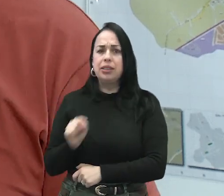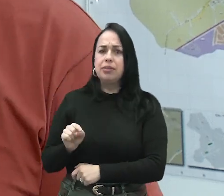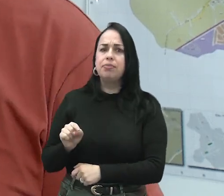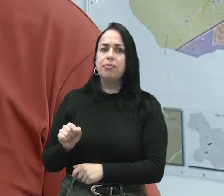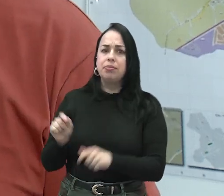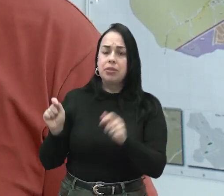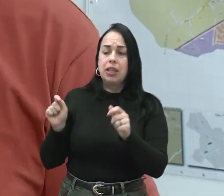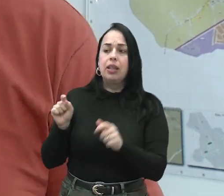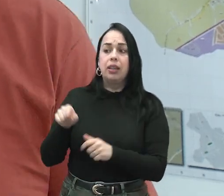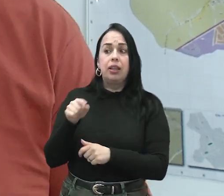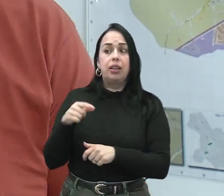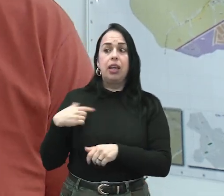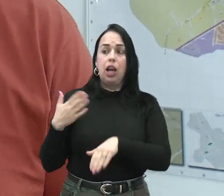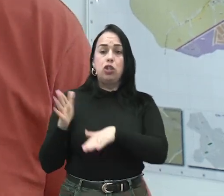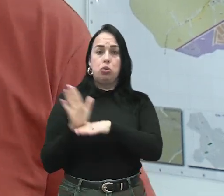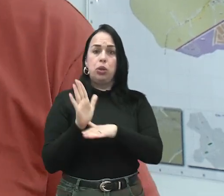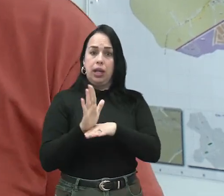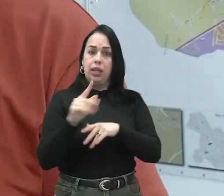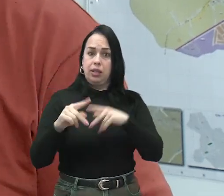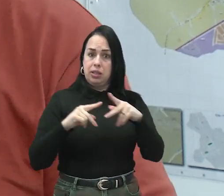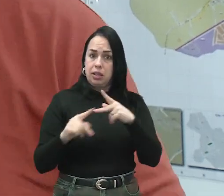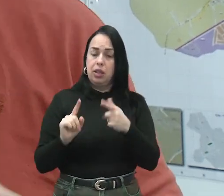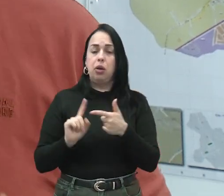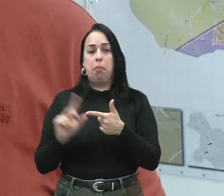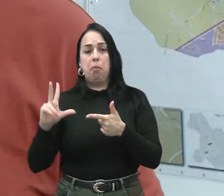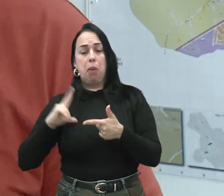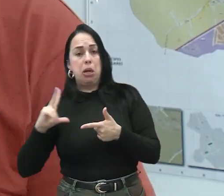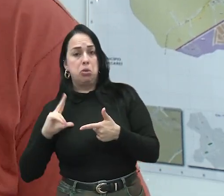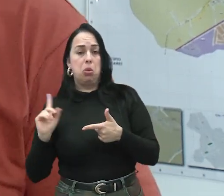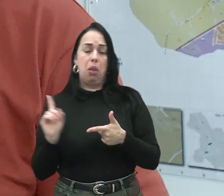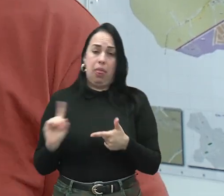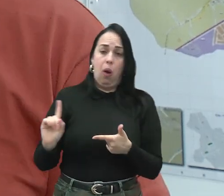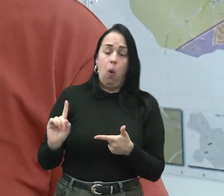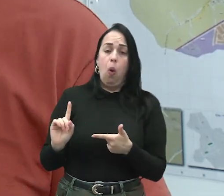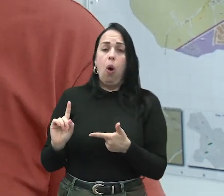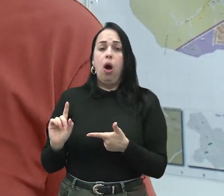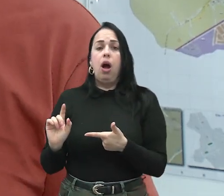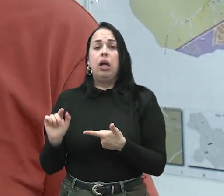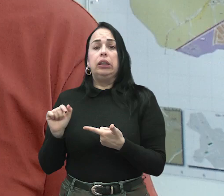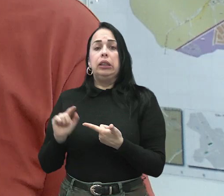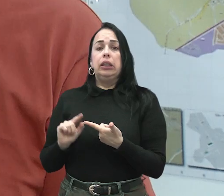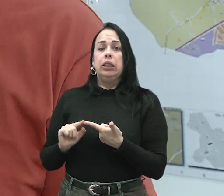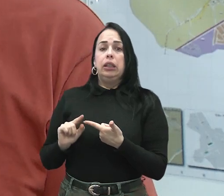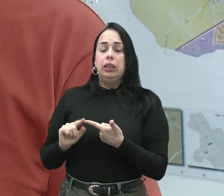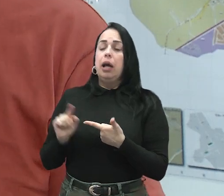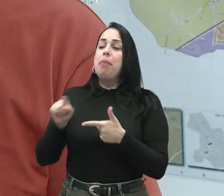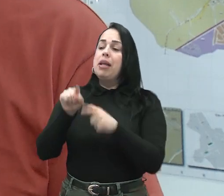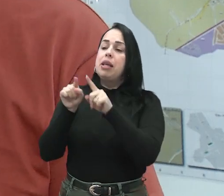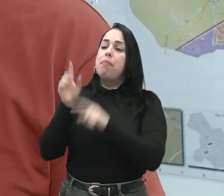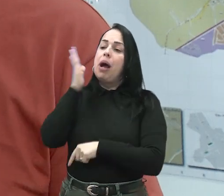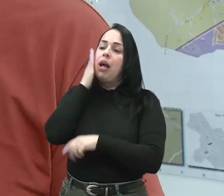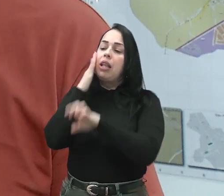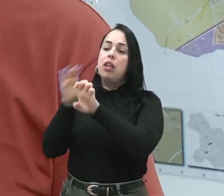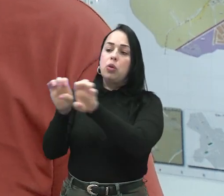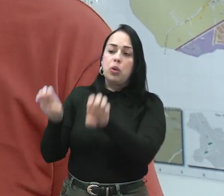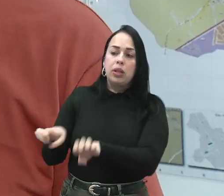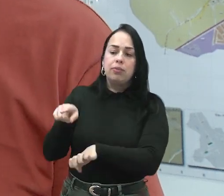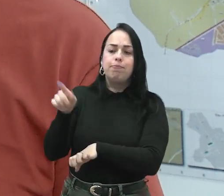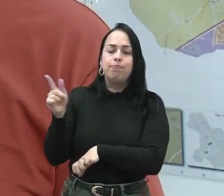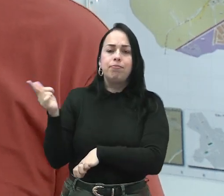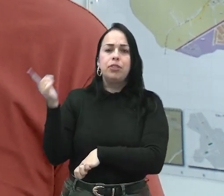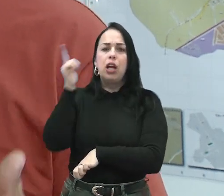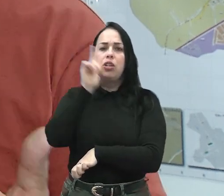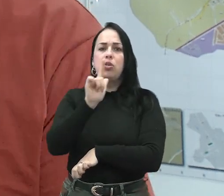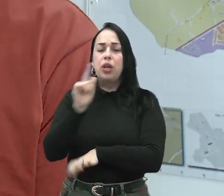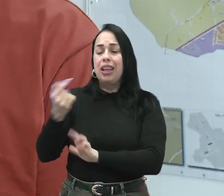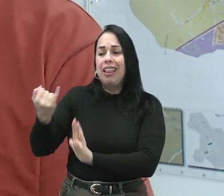hospitais que prestam serviço para a cidade, ou particular ou não, mas que também, através da sua estrutura, eles têm